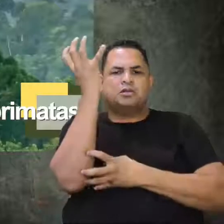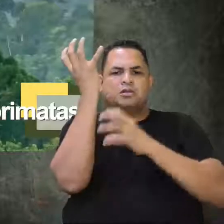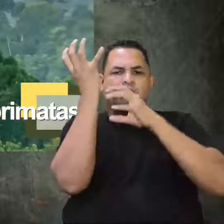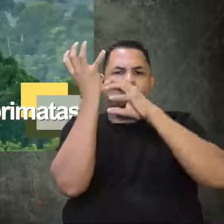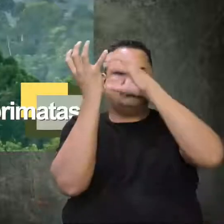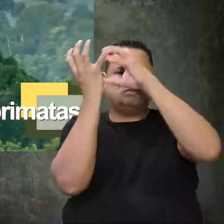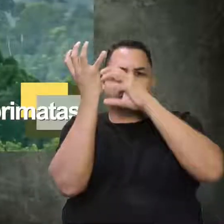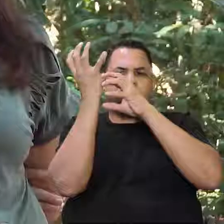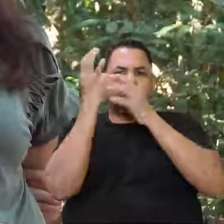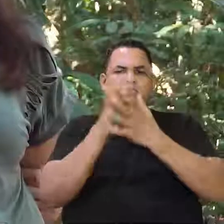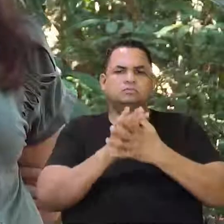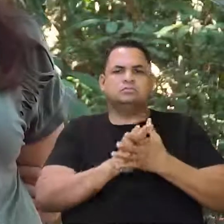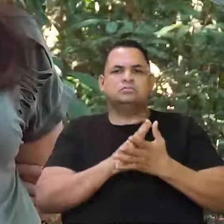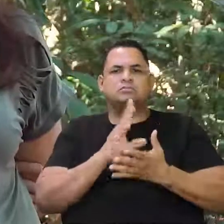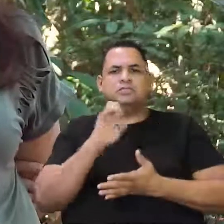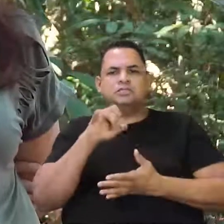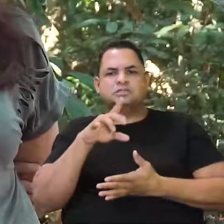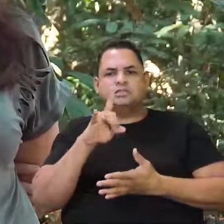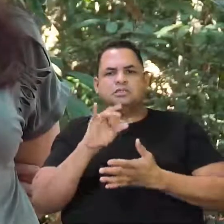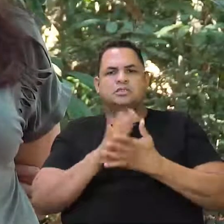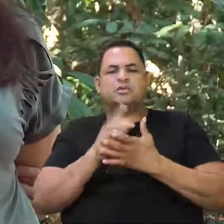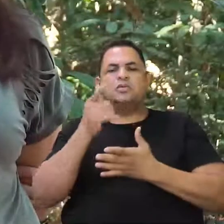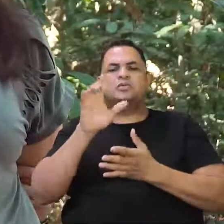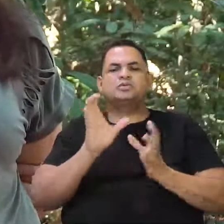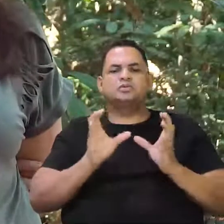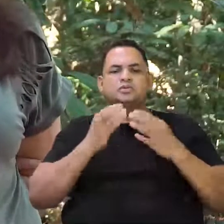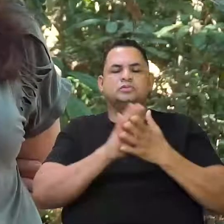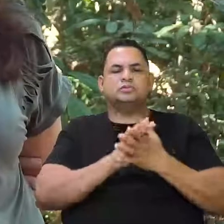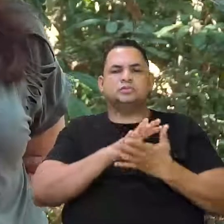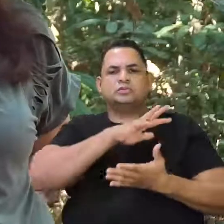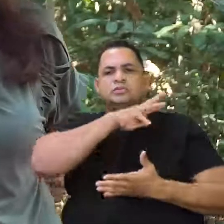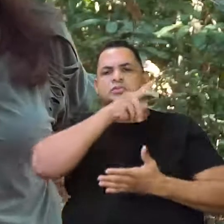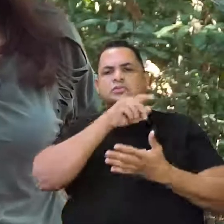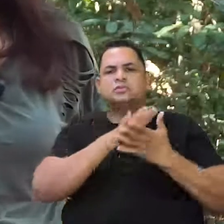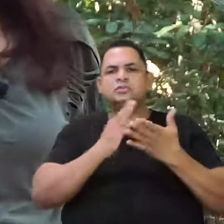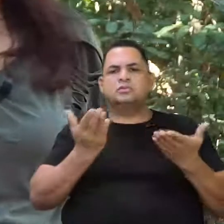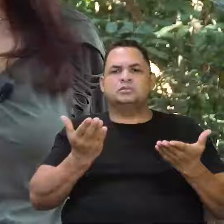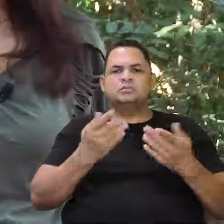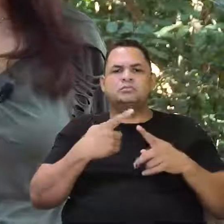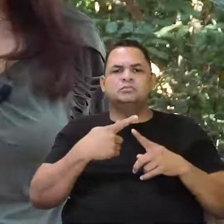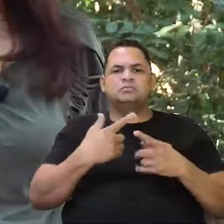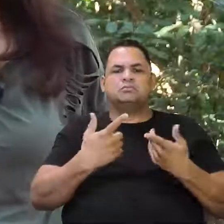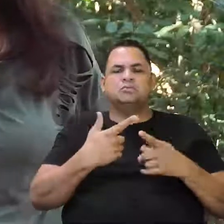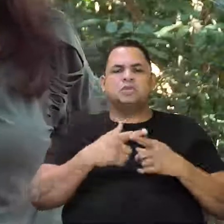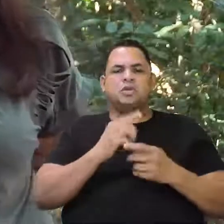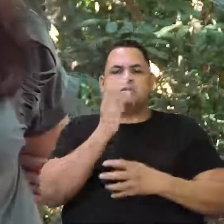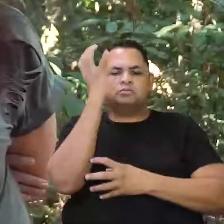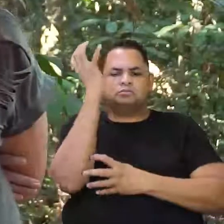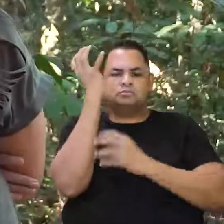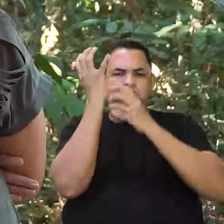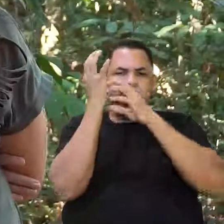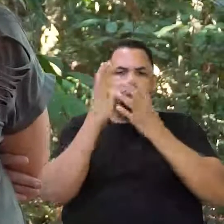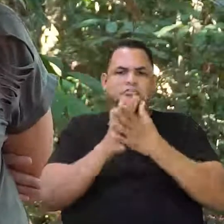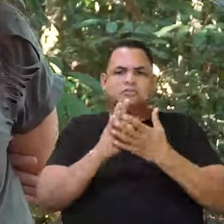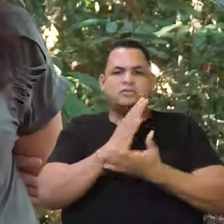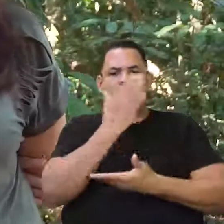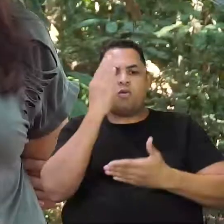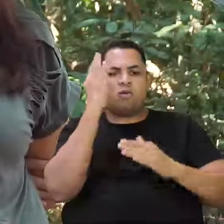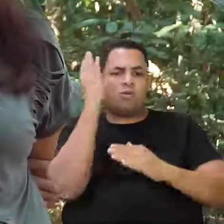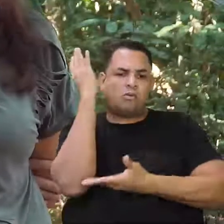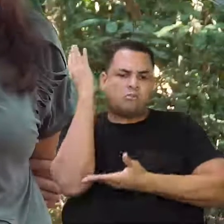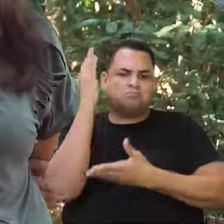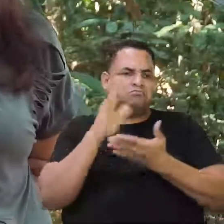Né, esquilos, enfim, vários outros animais. Esses animais, justamente por viverem só nas árvores, se você cortar ou queimá-la, não